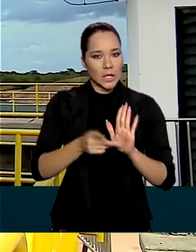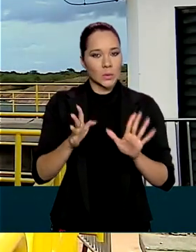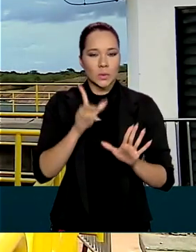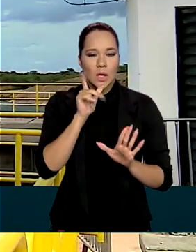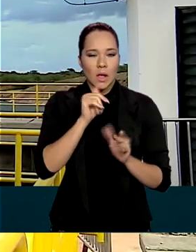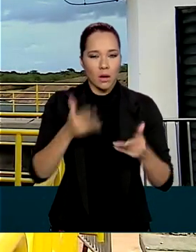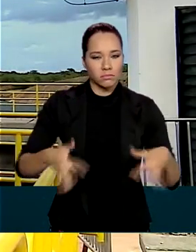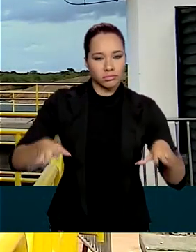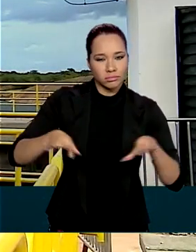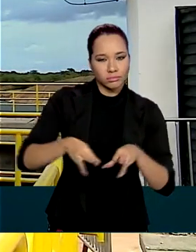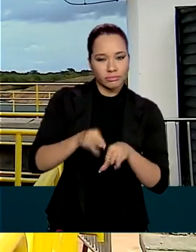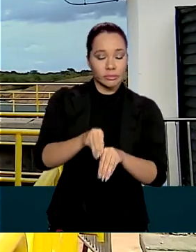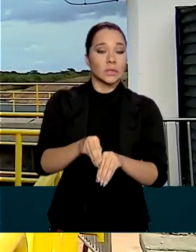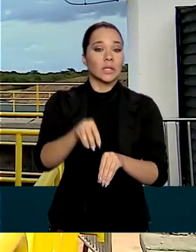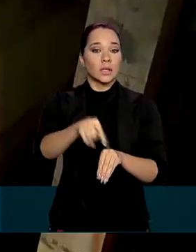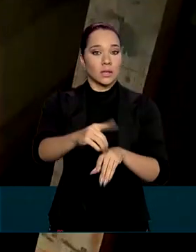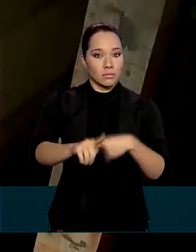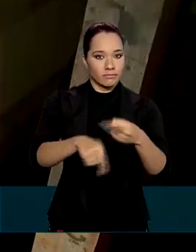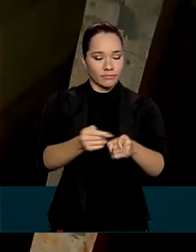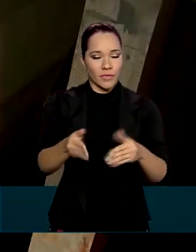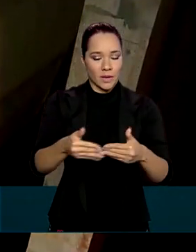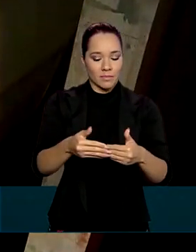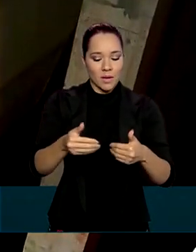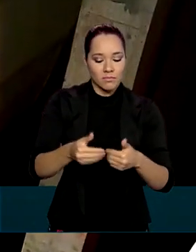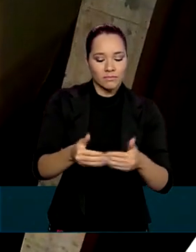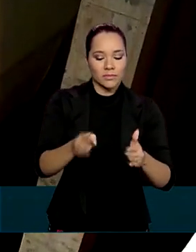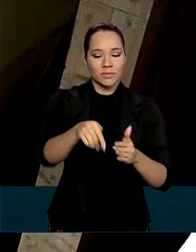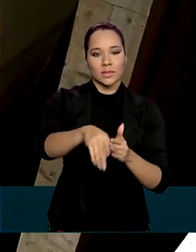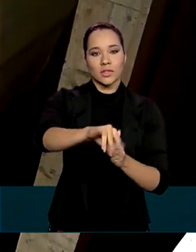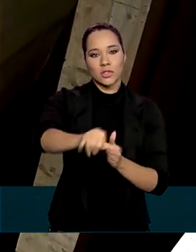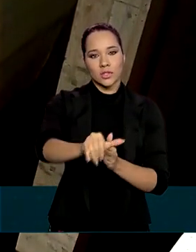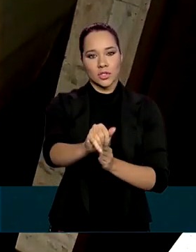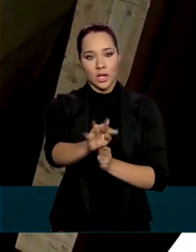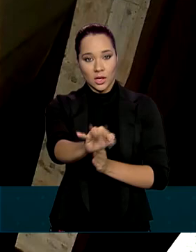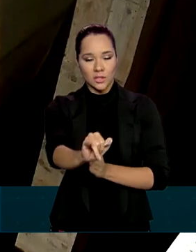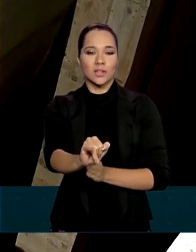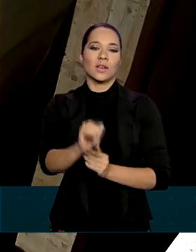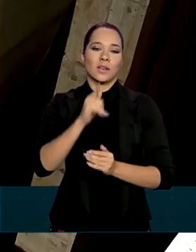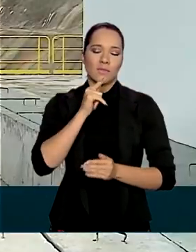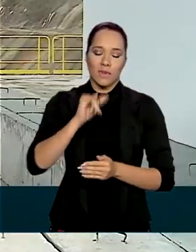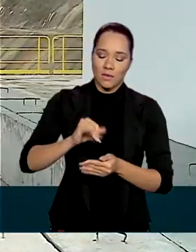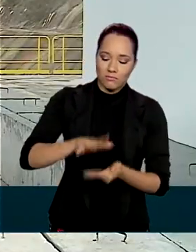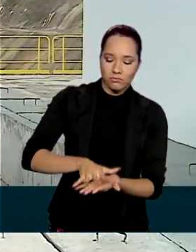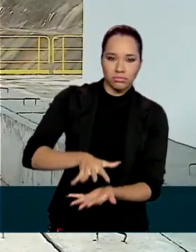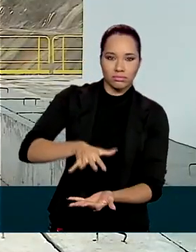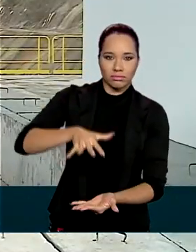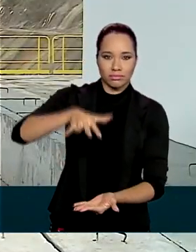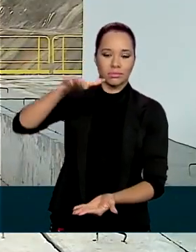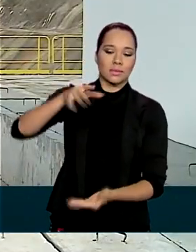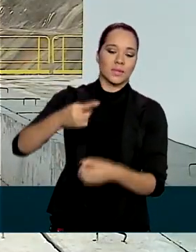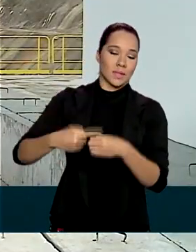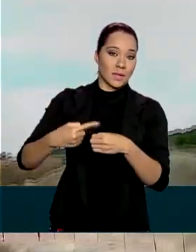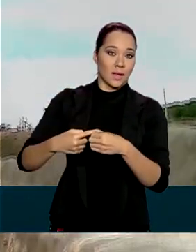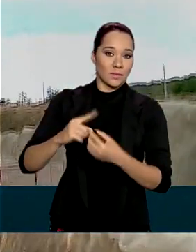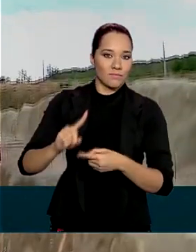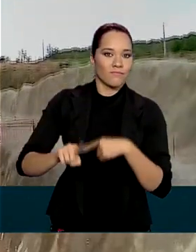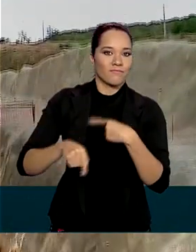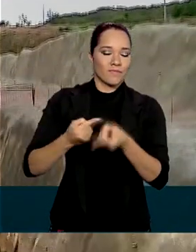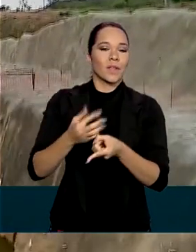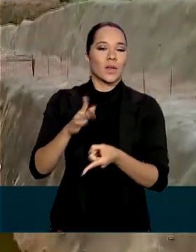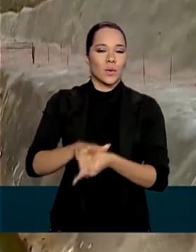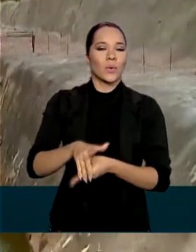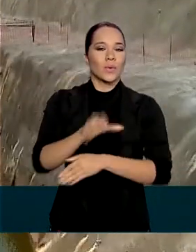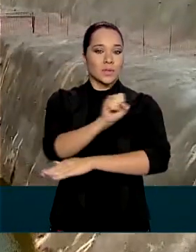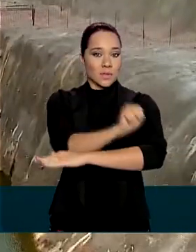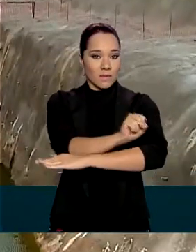Rio São Francisco. Vencida essa barreira, a água chega até Jati, onde vai preencher o reservatório da cidade. A partir daí, o São